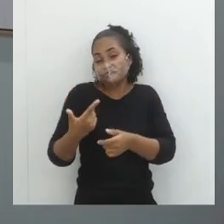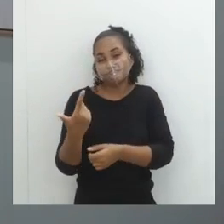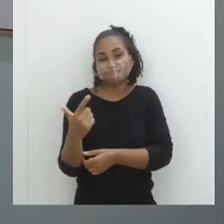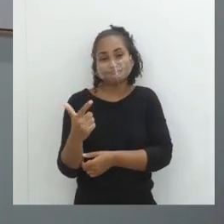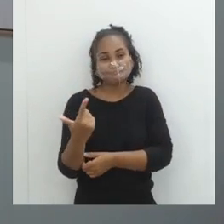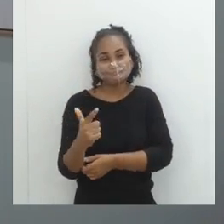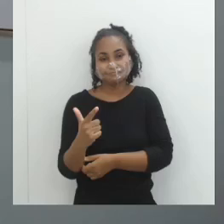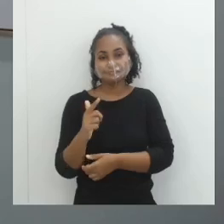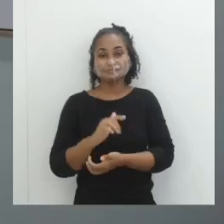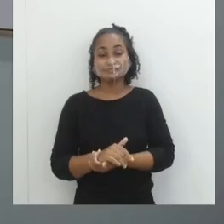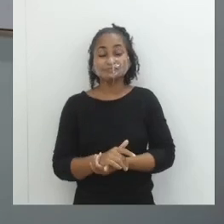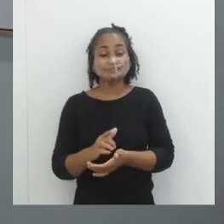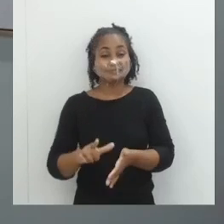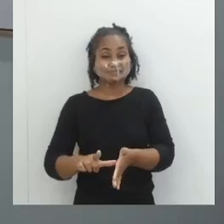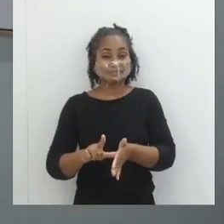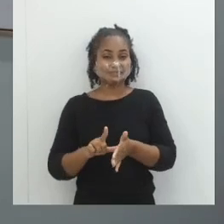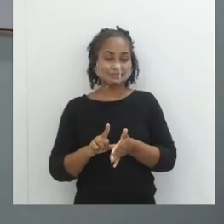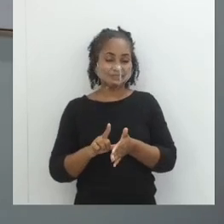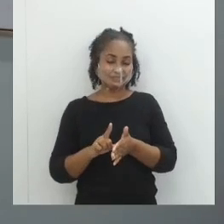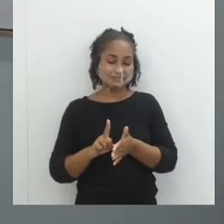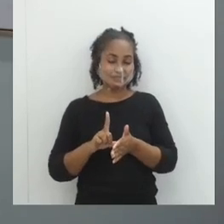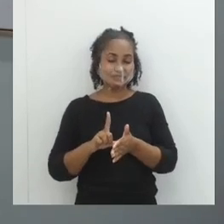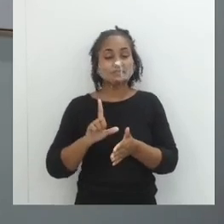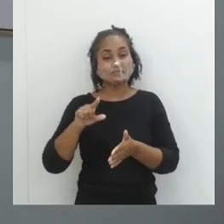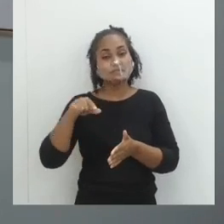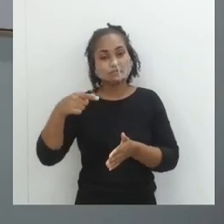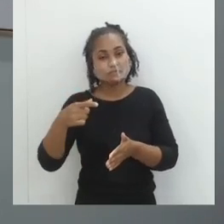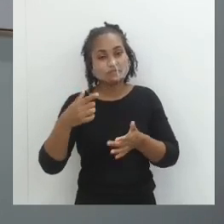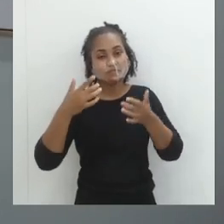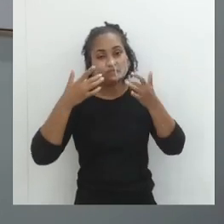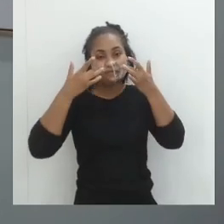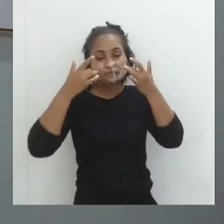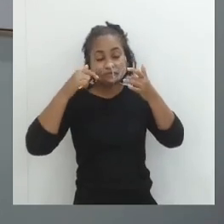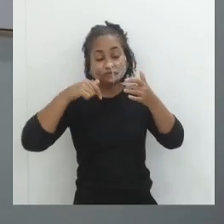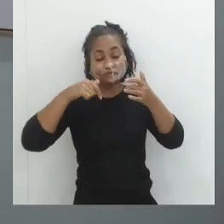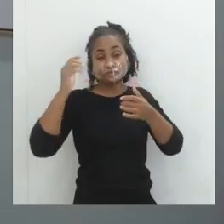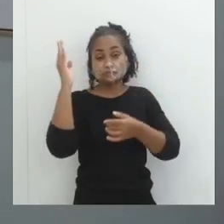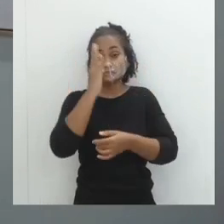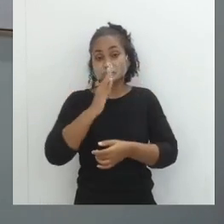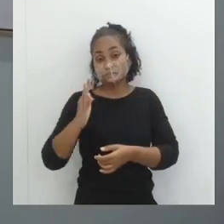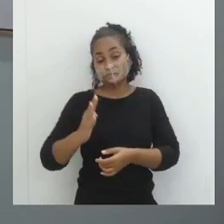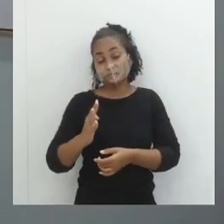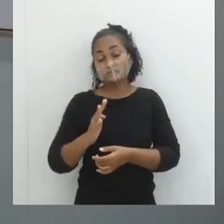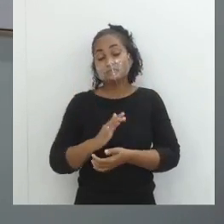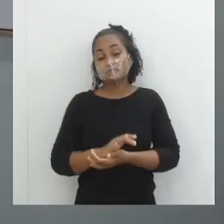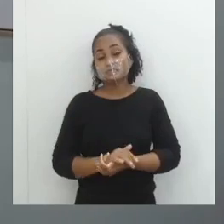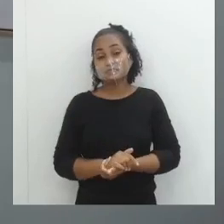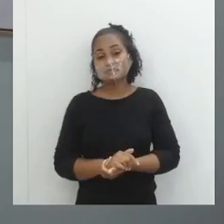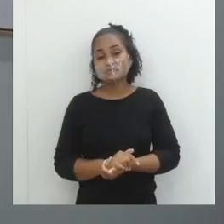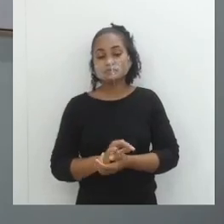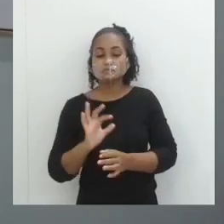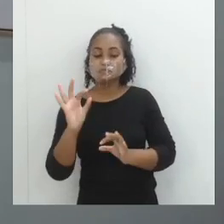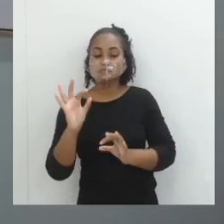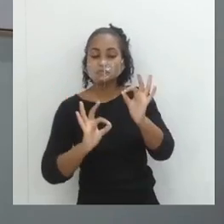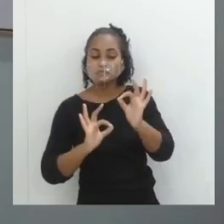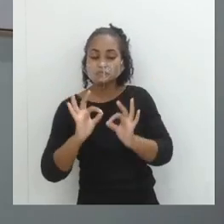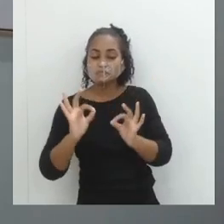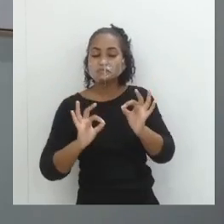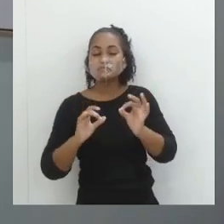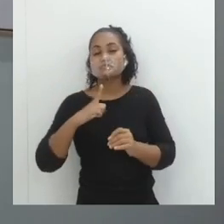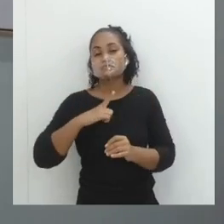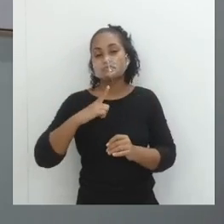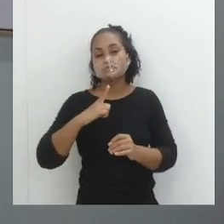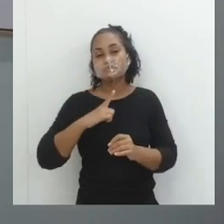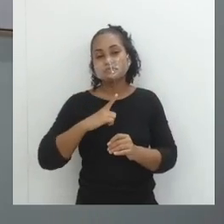existia. Antes do teatro, quer dizer, logo após o teatro ser inventado aqui no Brasil, ser organizado, existia